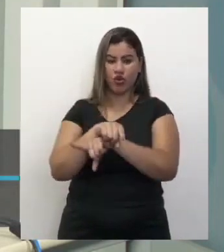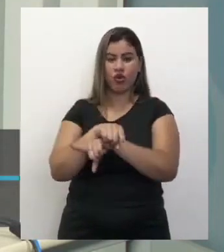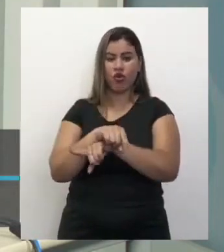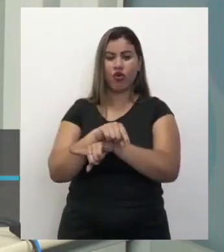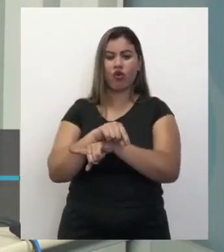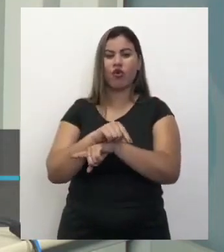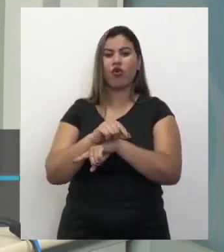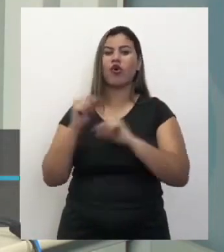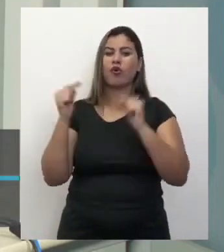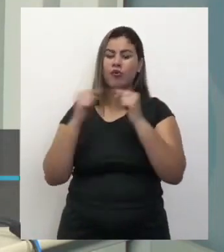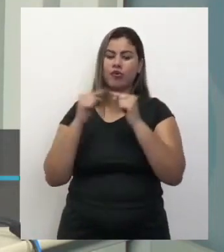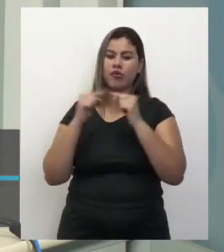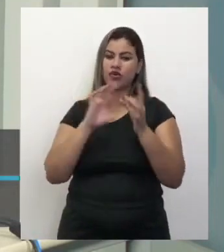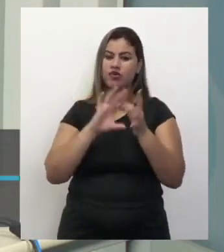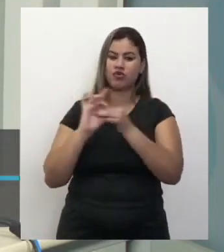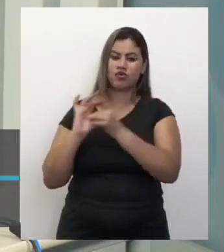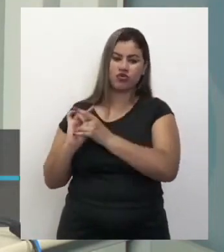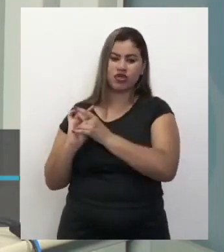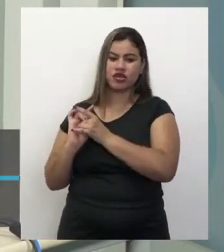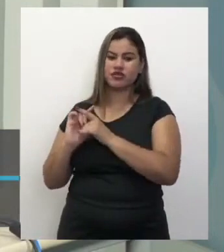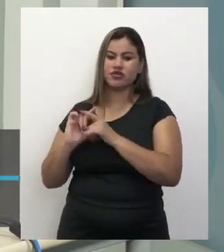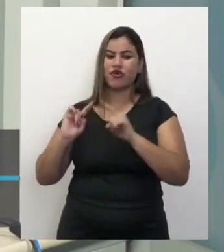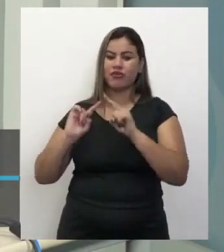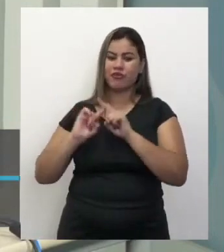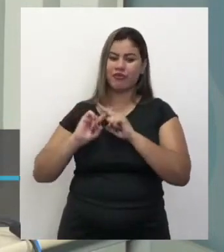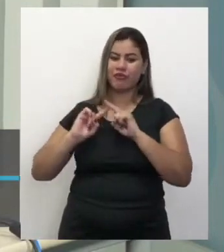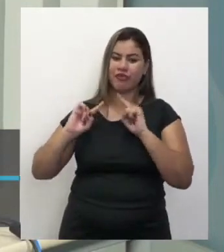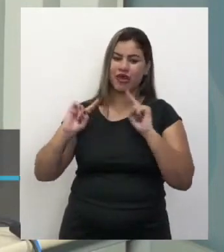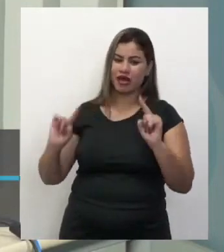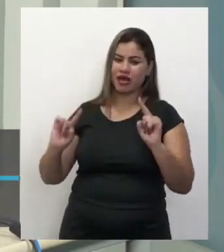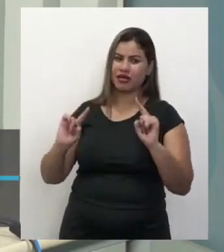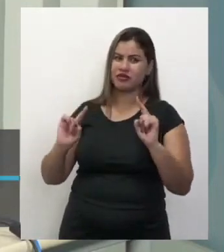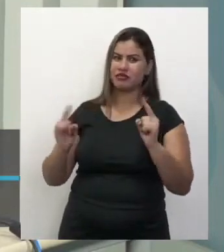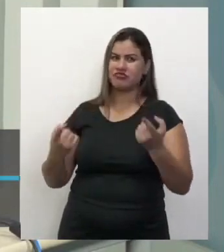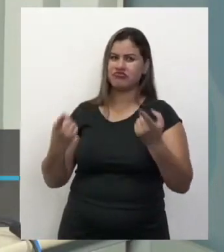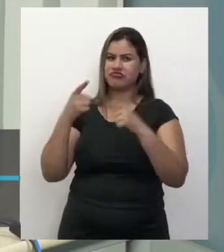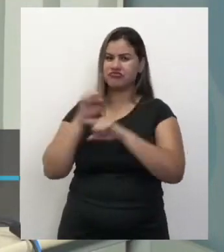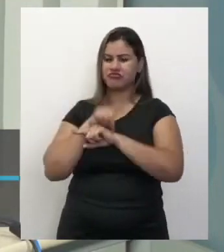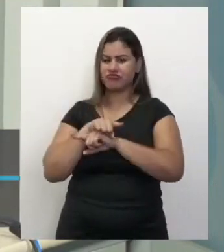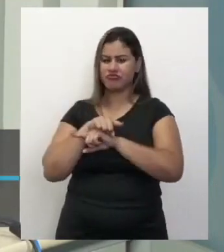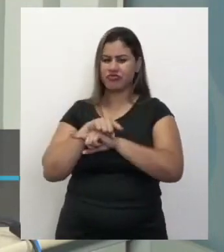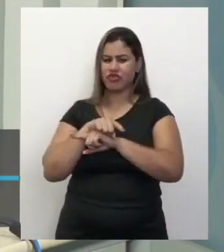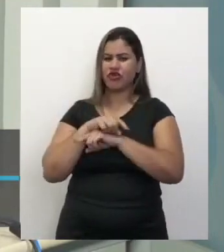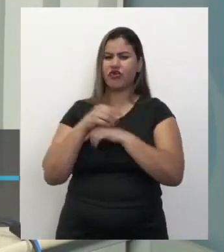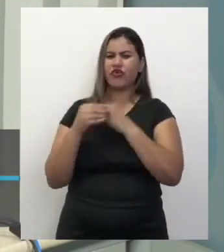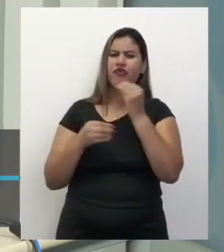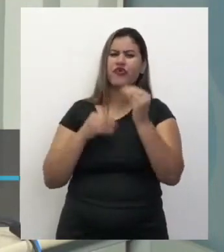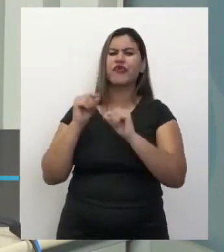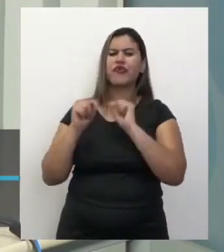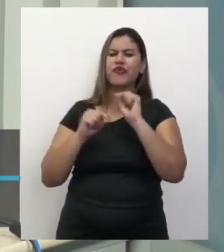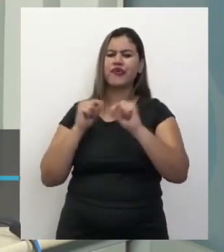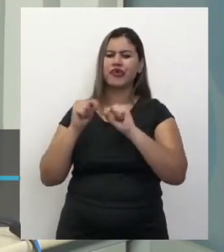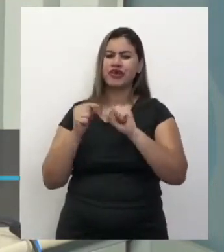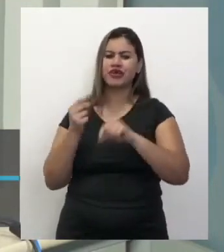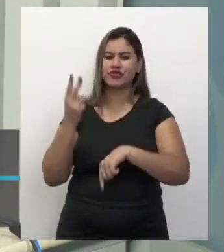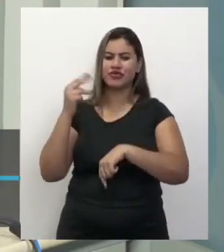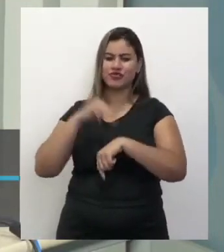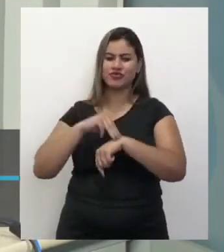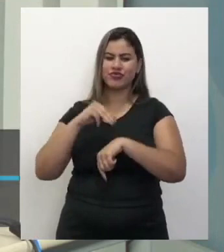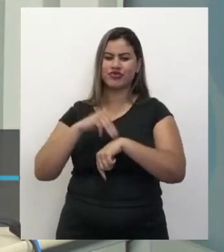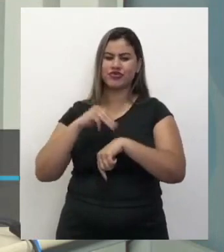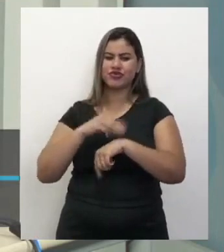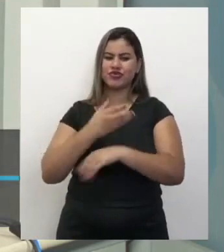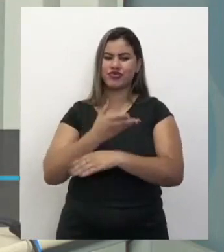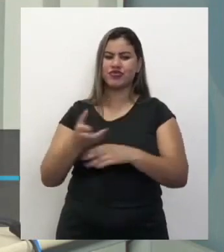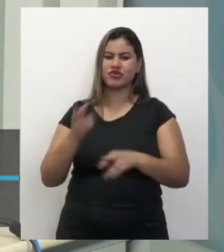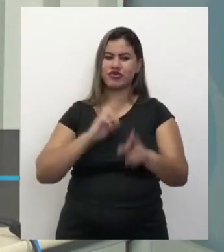que estava ali dentro de um contexto, mas deu algo diverso ou adversário ali, algo contrário. Então, vou dar mais 2 minutinhos